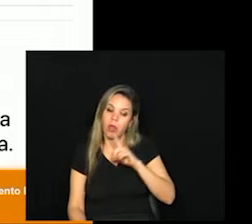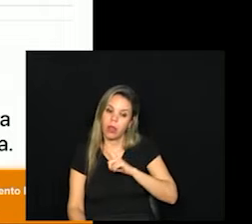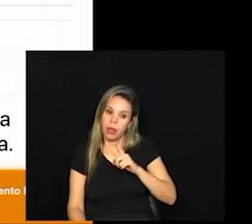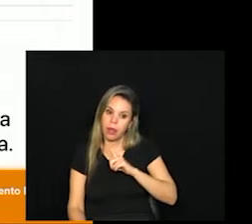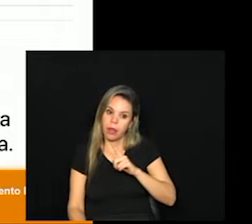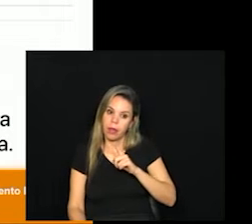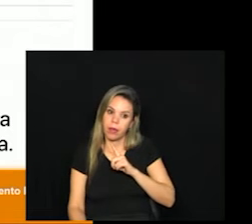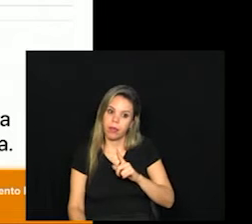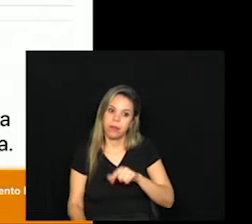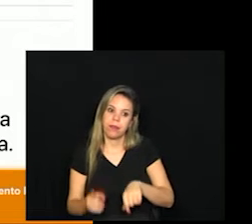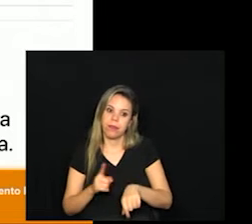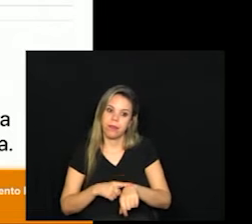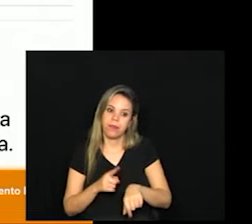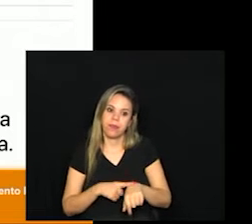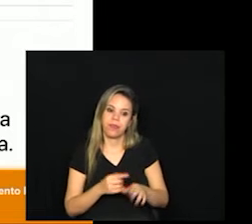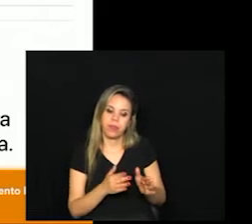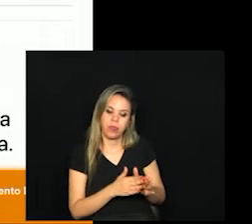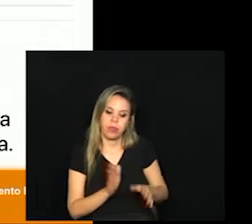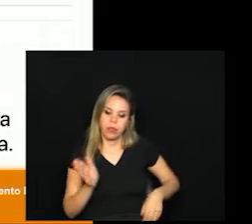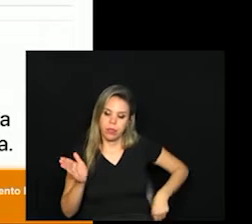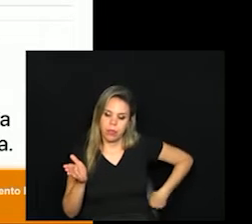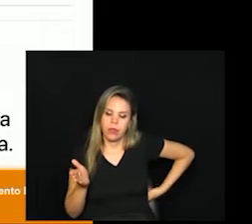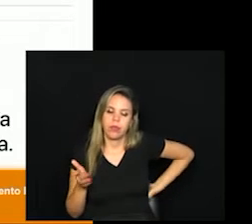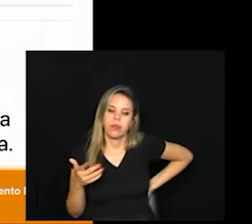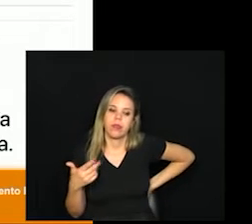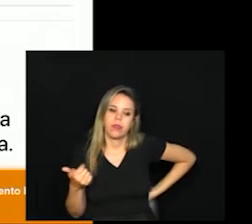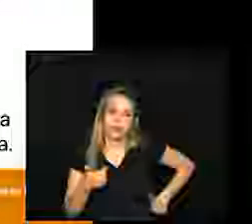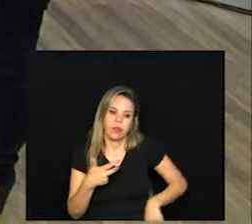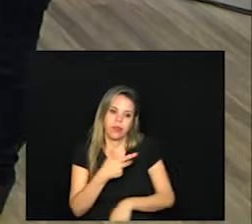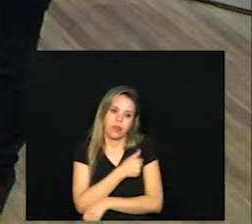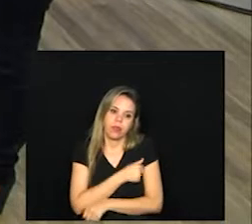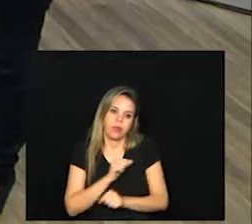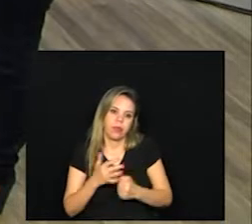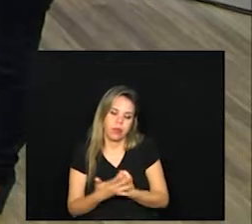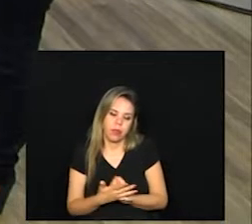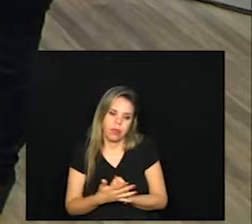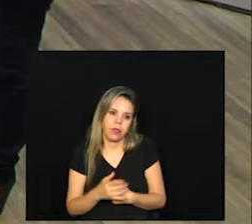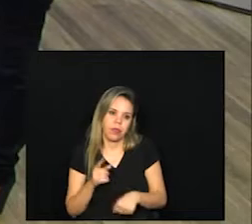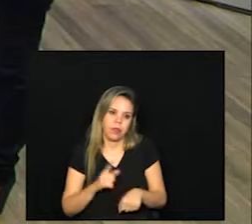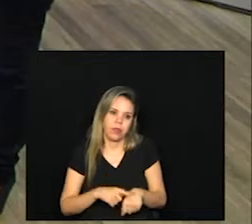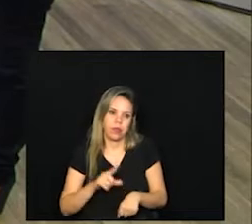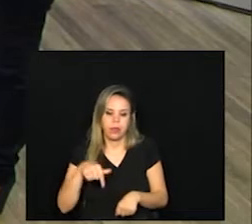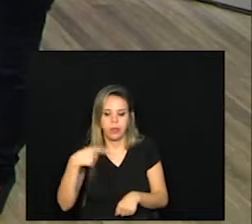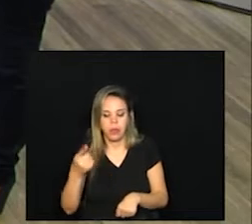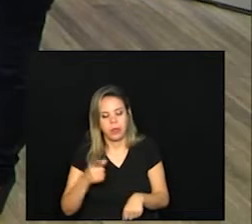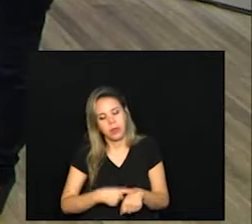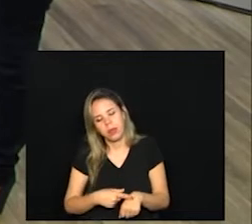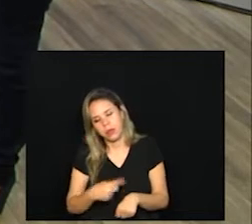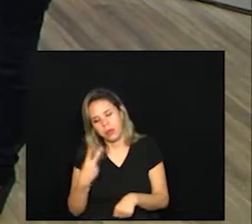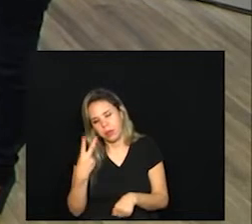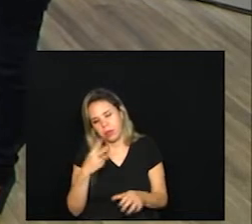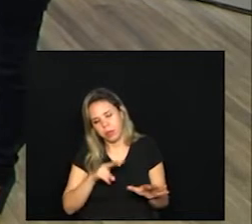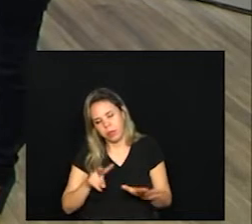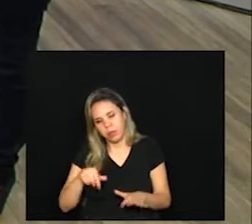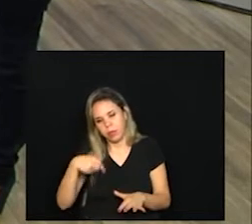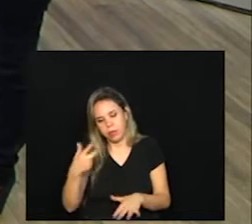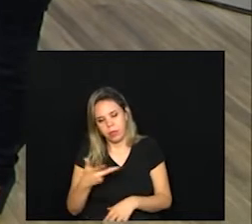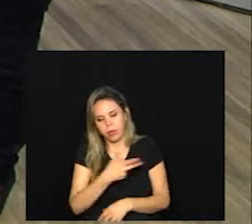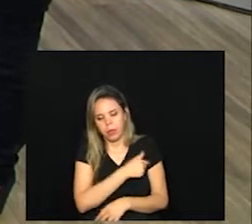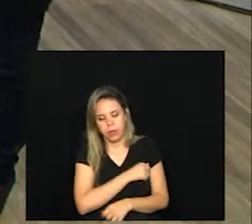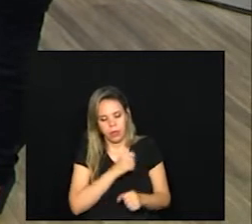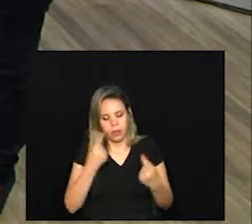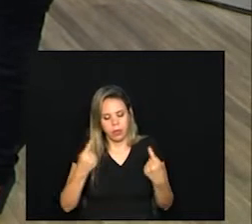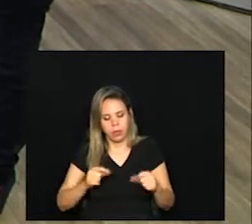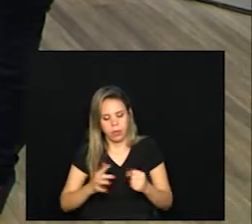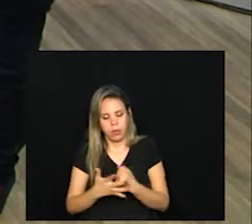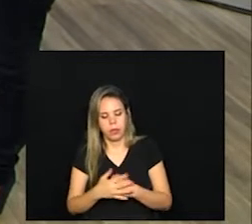aquele espaço de tempo para quem já recebeu o imunizante da Covid-19 esperar 2 semanas para se vacinar